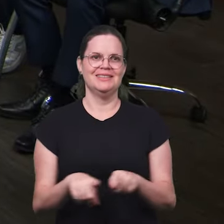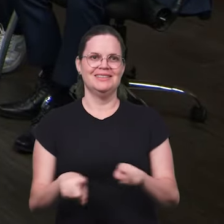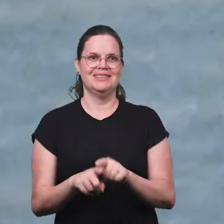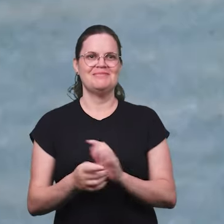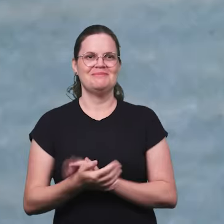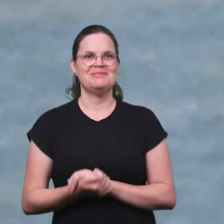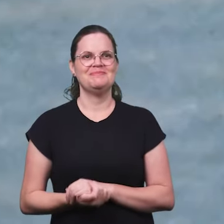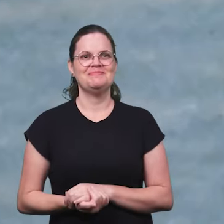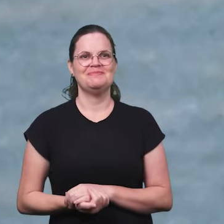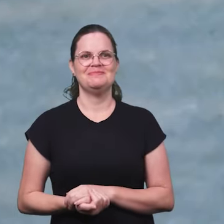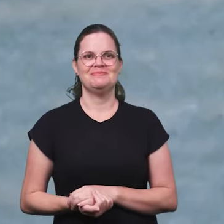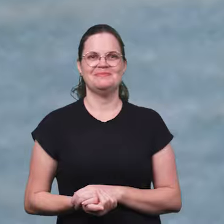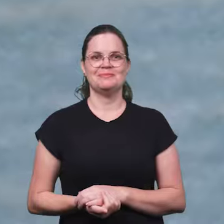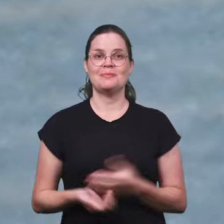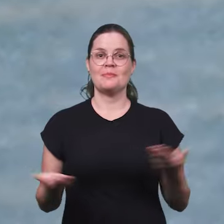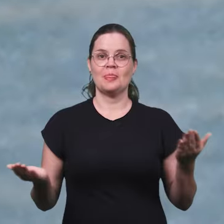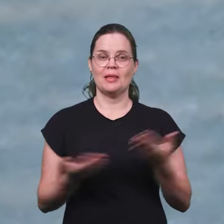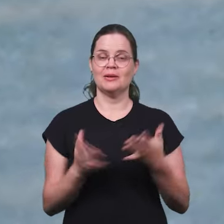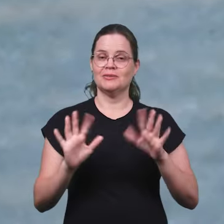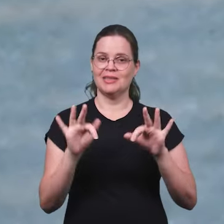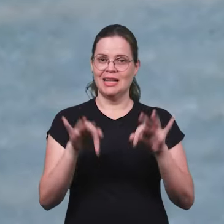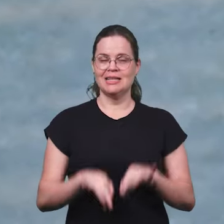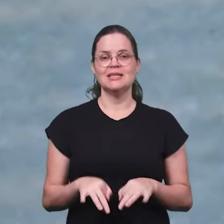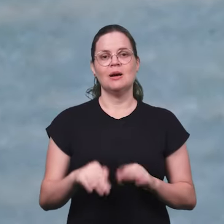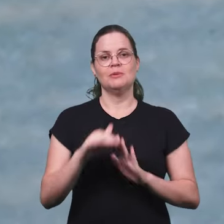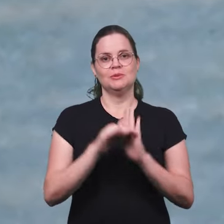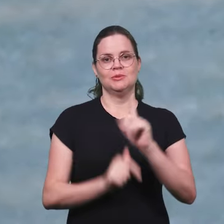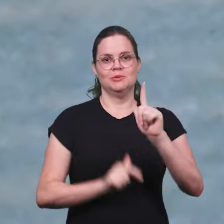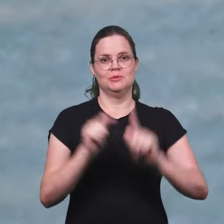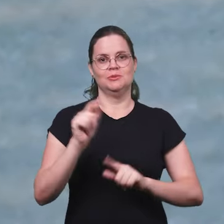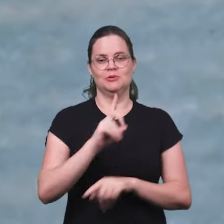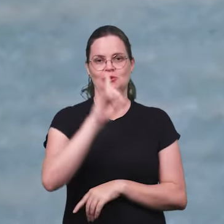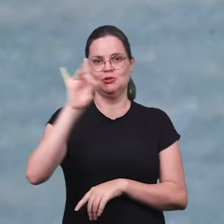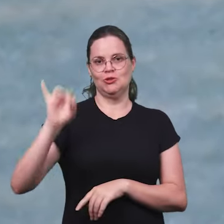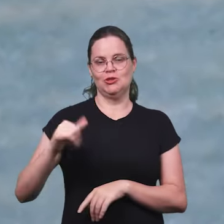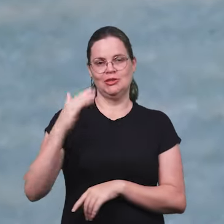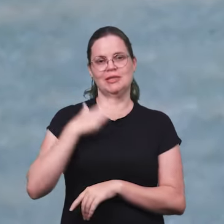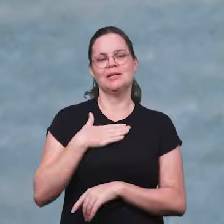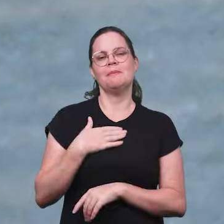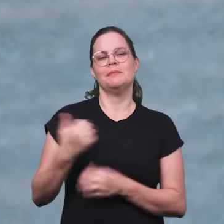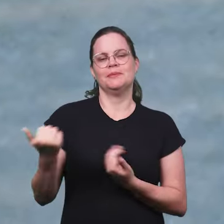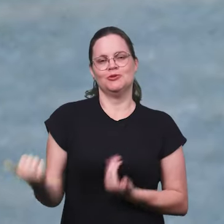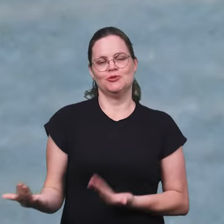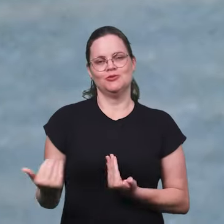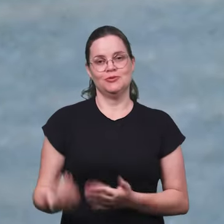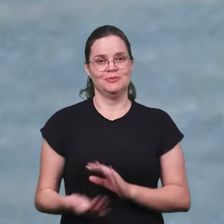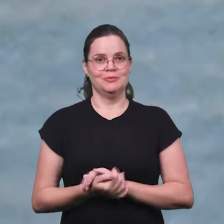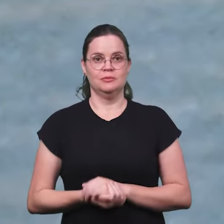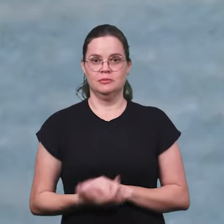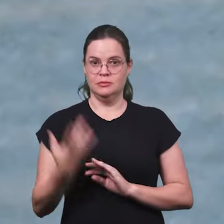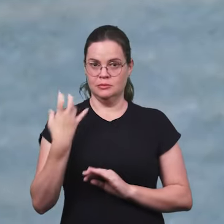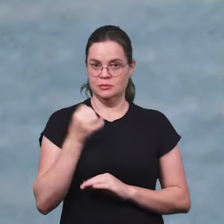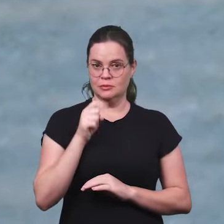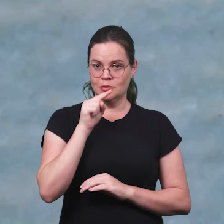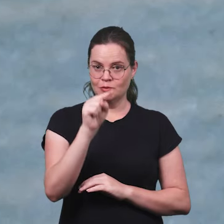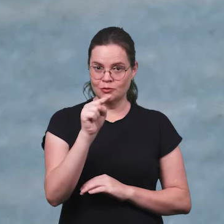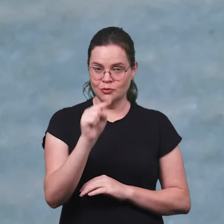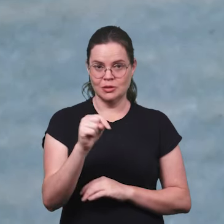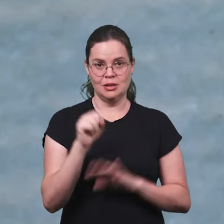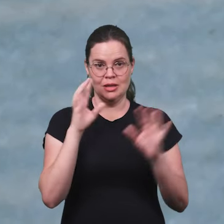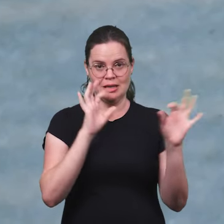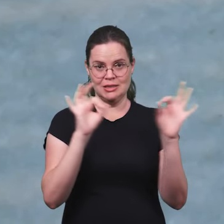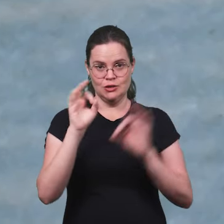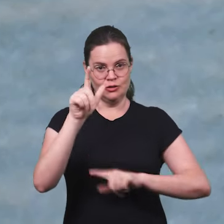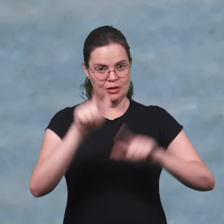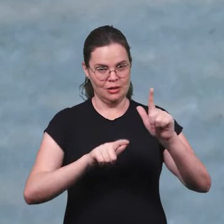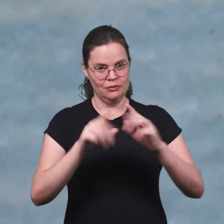Bom, a gente chega então ao final de mais uma edição do programa Os Dias da Minha Mocidade. Se você tiver na TV Manaim,